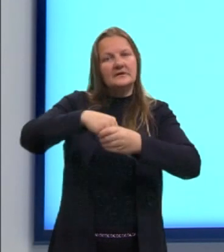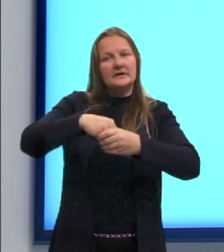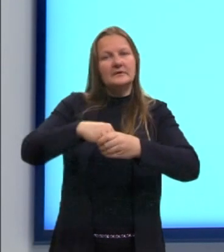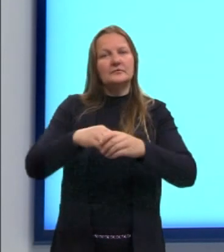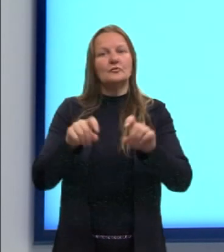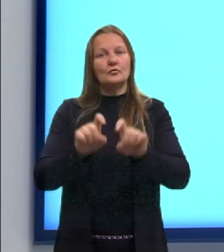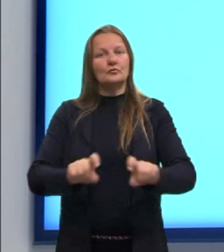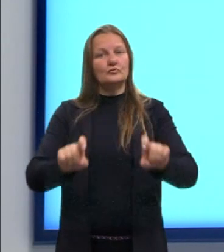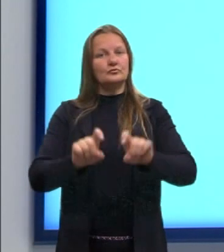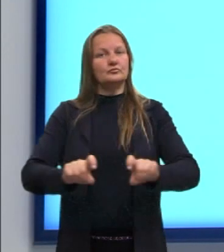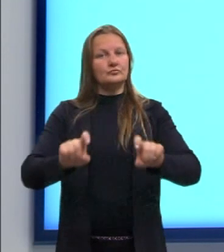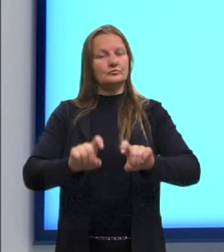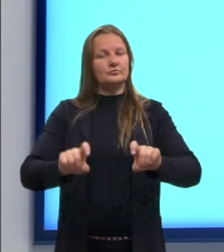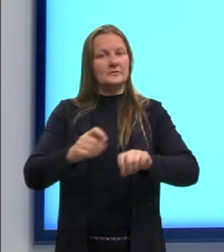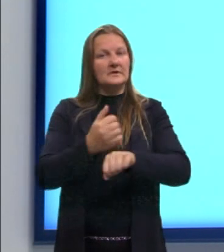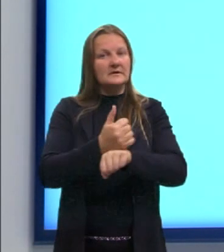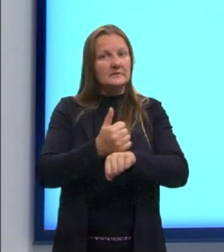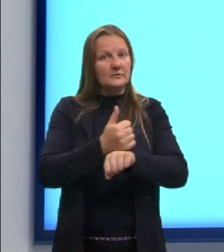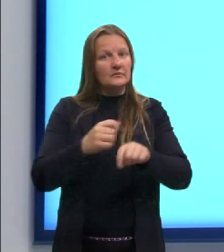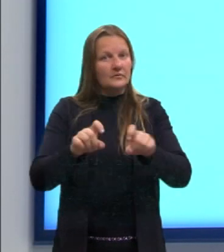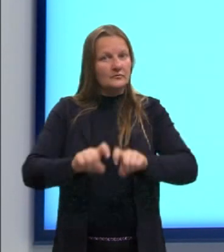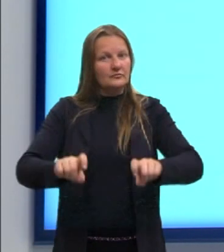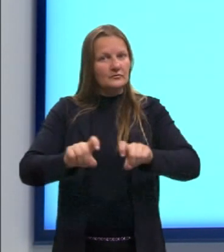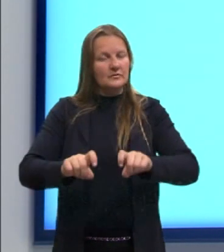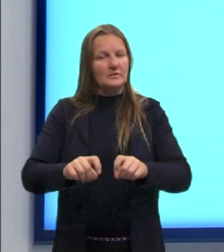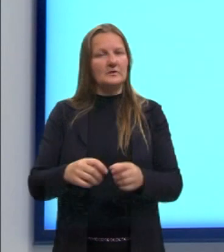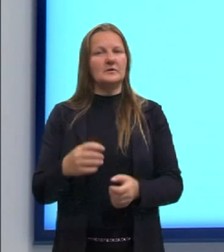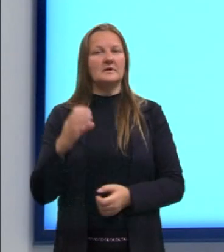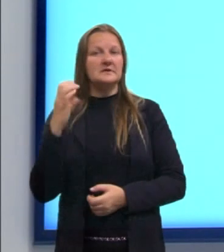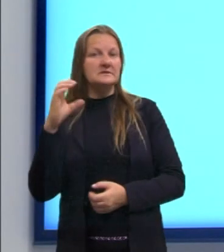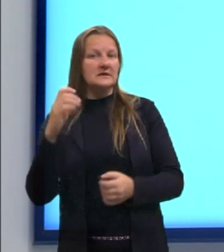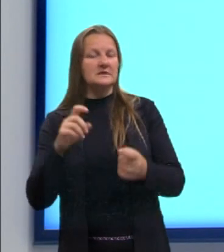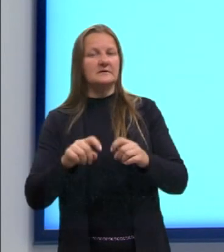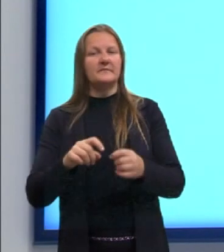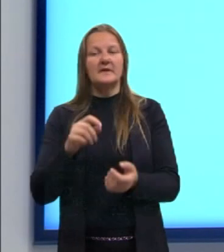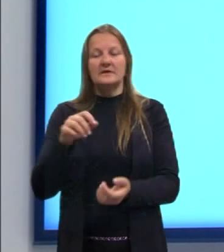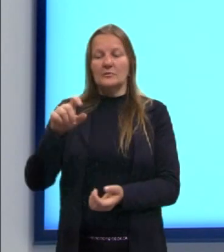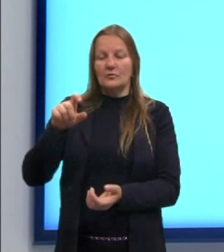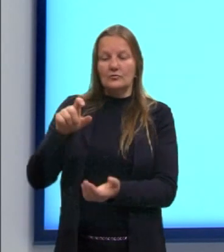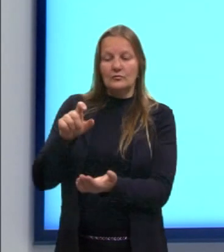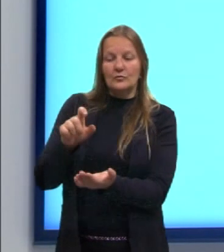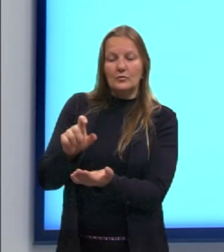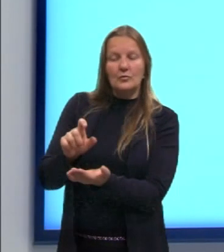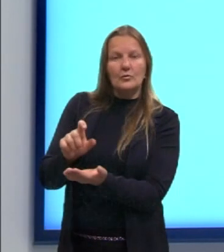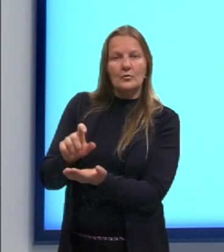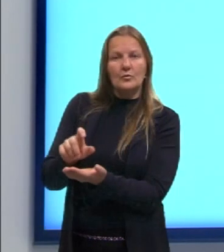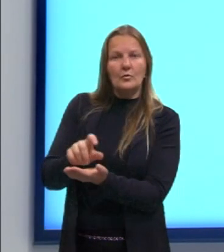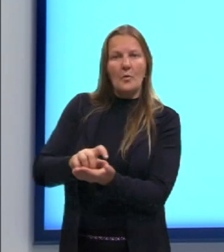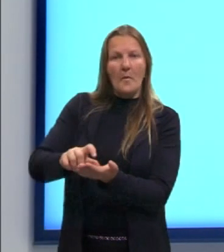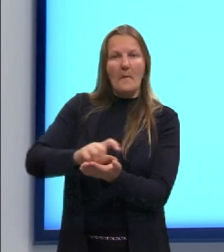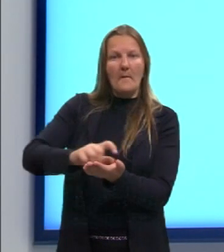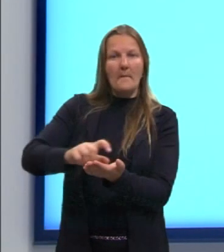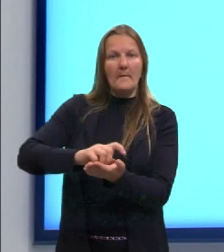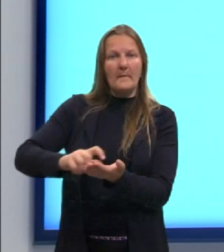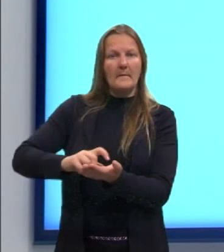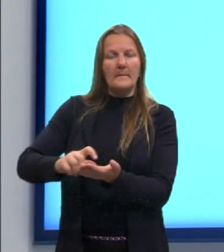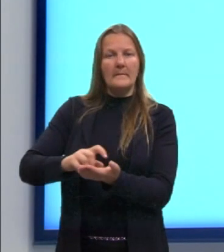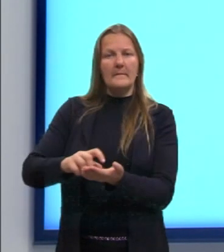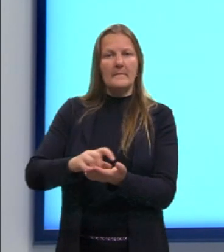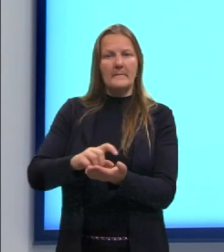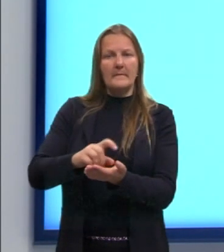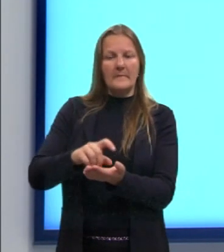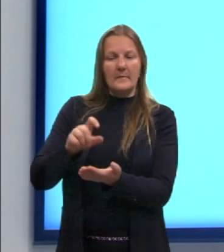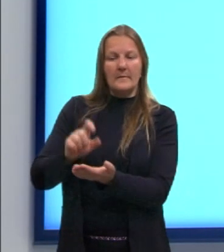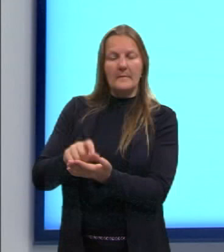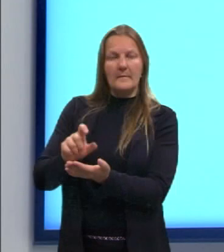área da computação. Por exemplo, quando você clica o mouse para entrar em um link de um site na web,